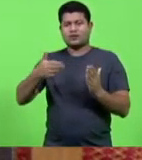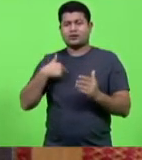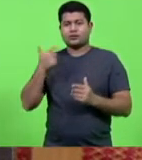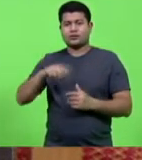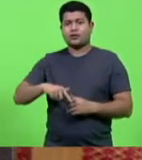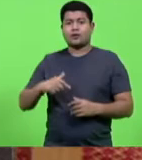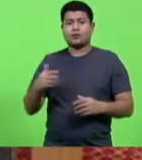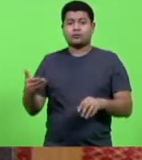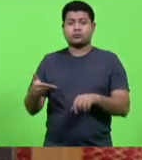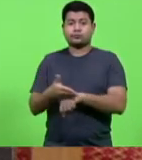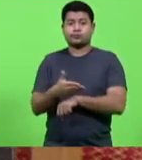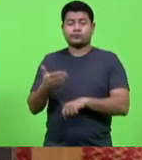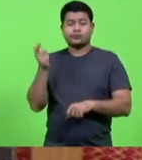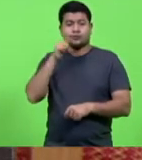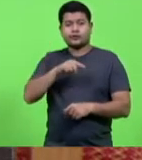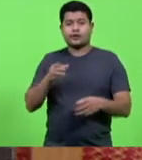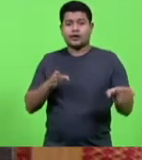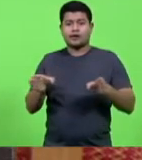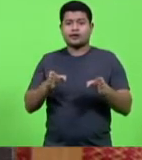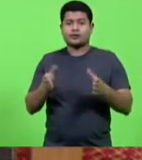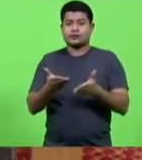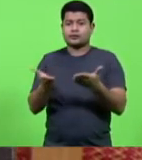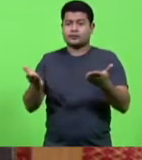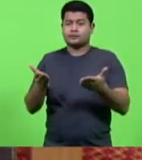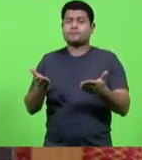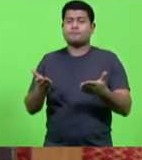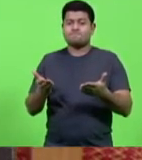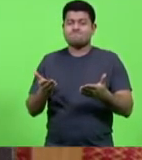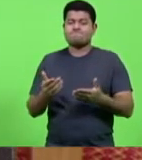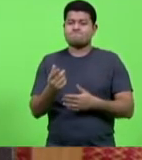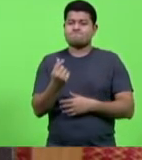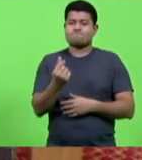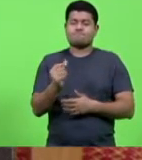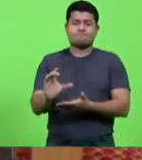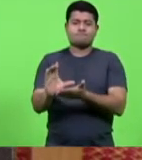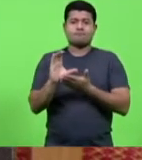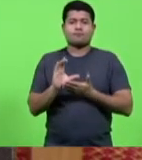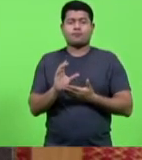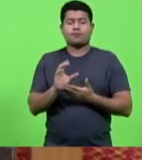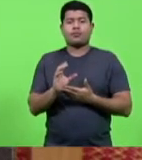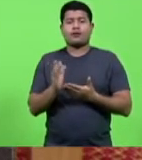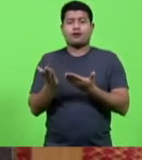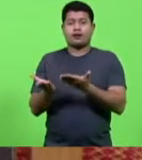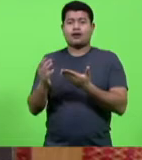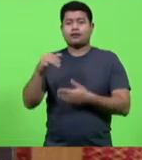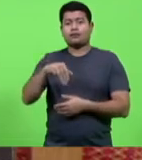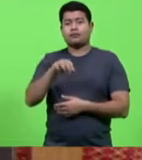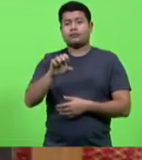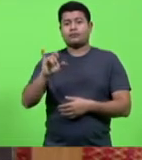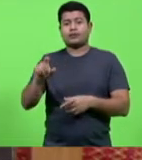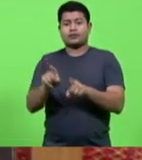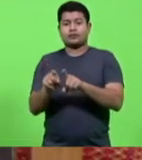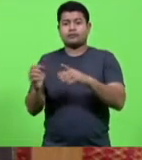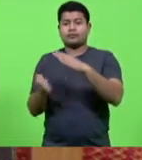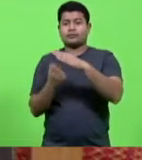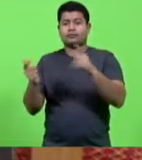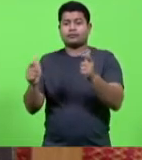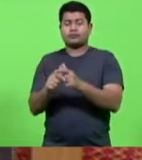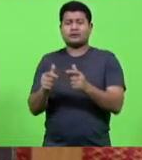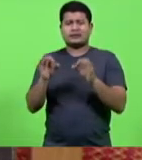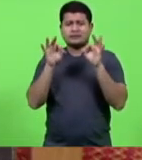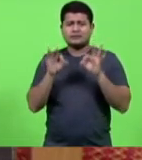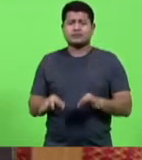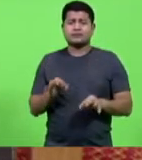a recursos por parte do pequeno e do microempreendedor, com certeza vai ajudar